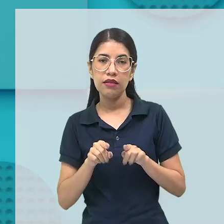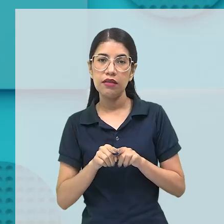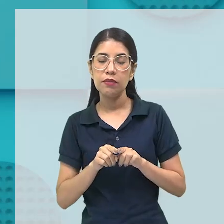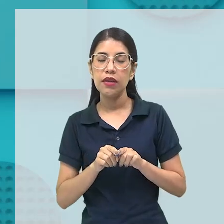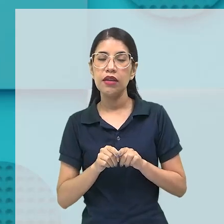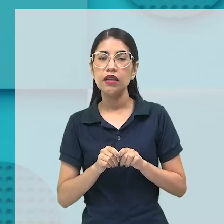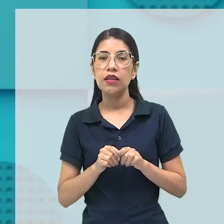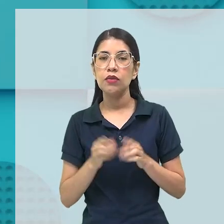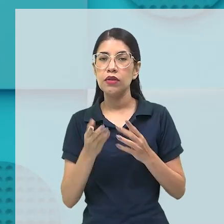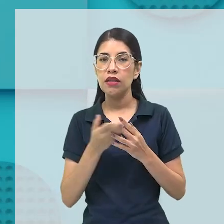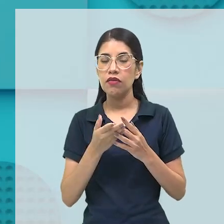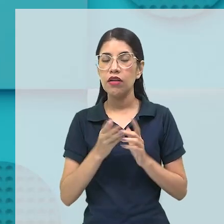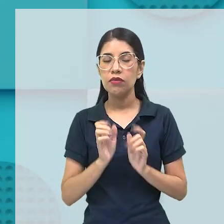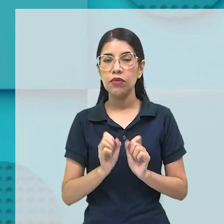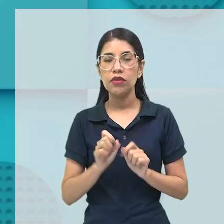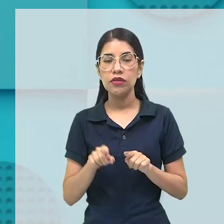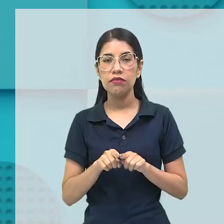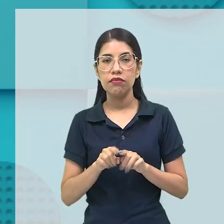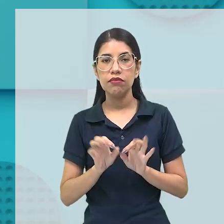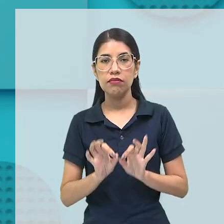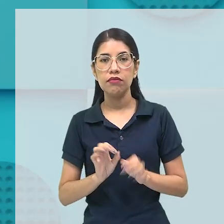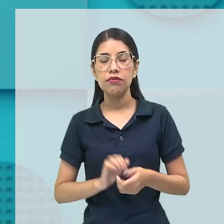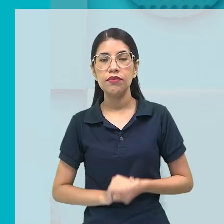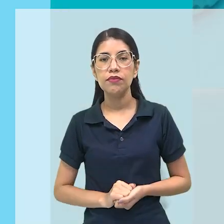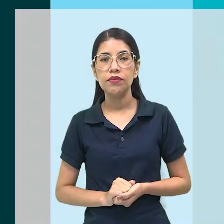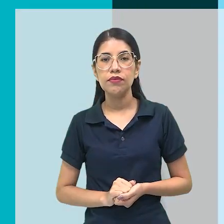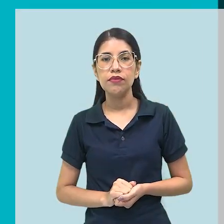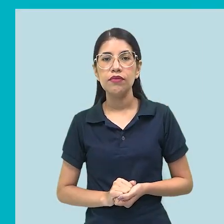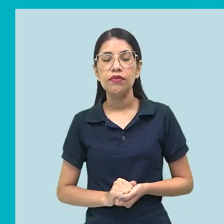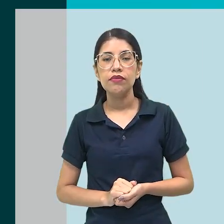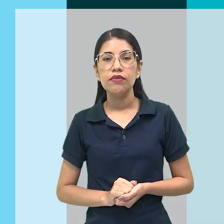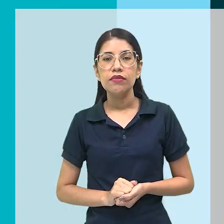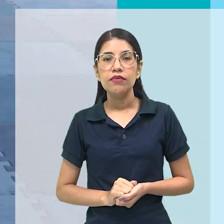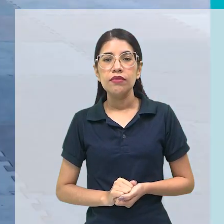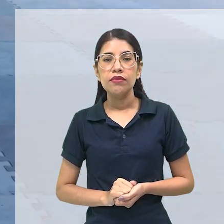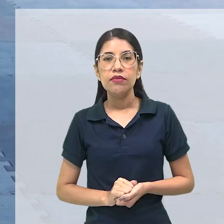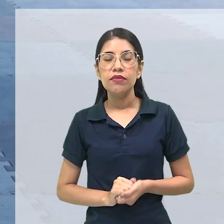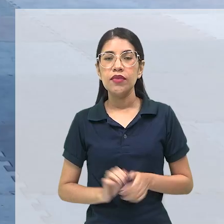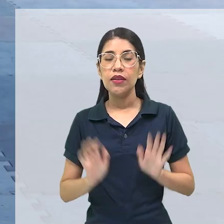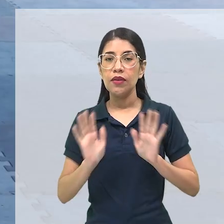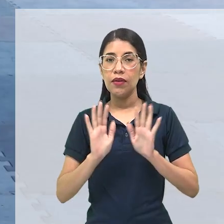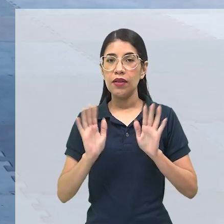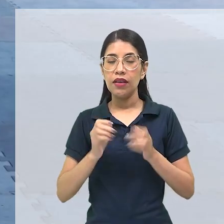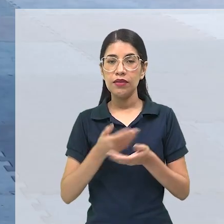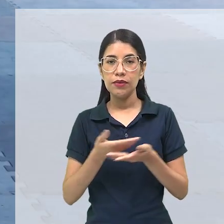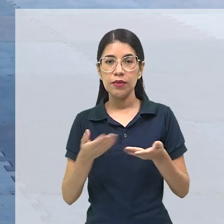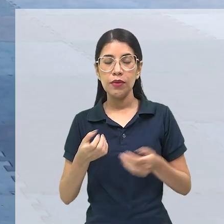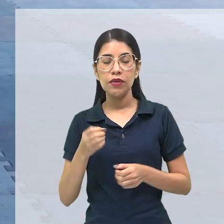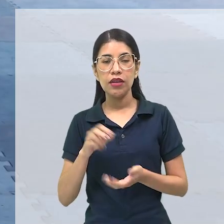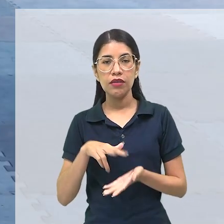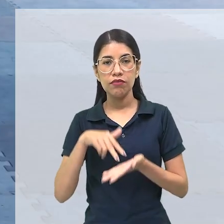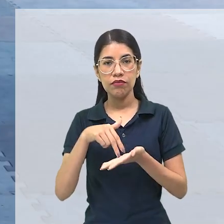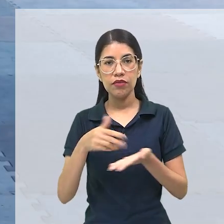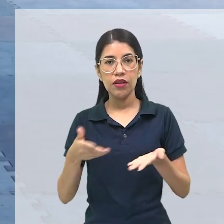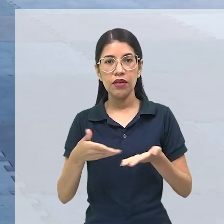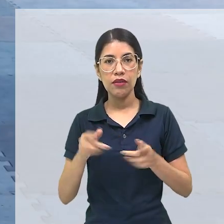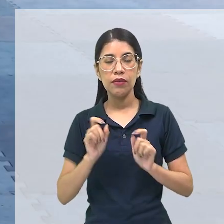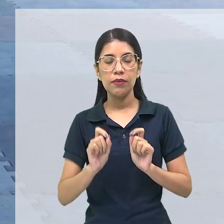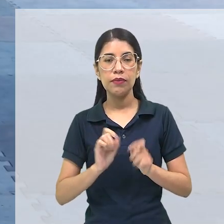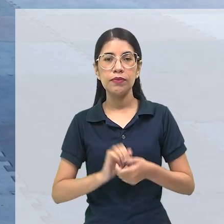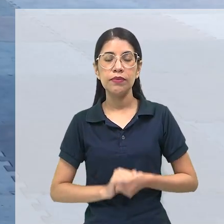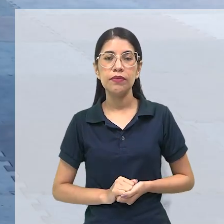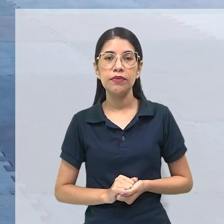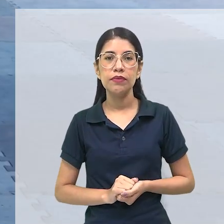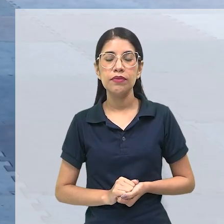no tempo vago de vocês. Então, observem aí as técnicas. Olá, pessoal, tudo bem? Estamos aqui, eu e o